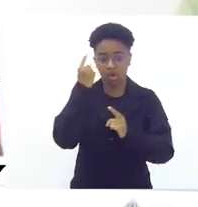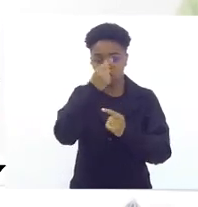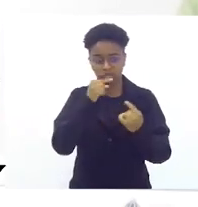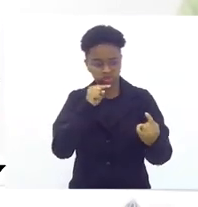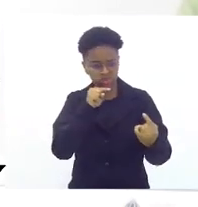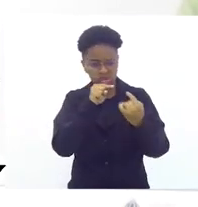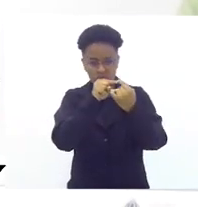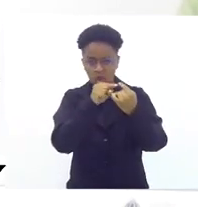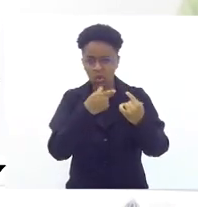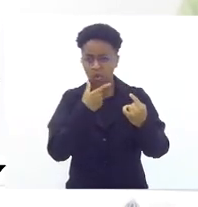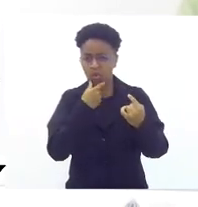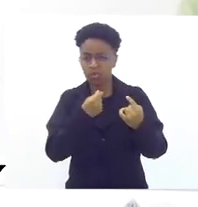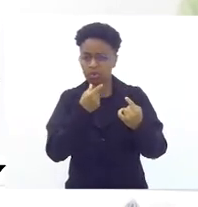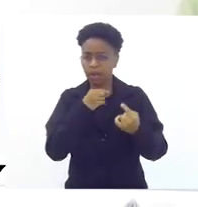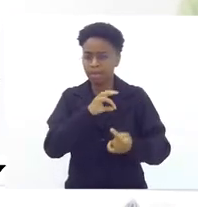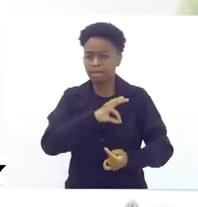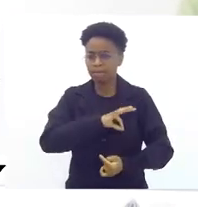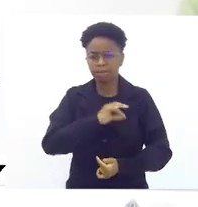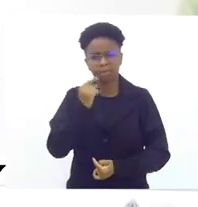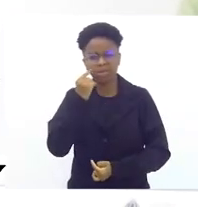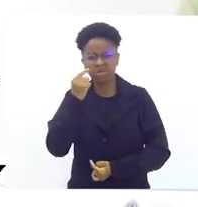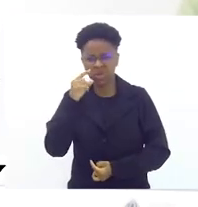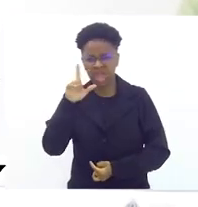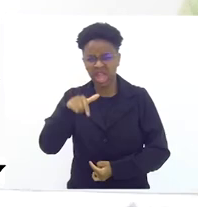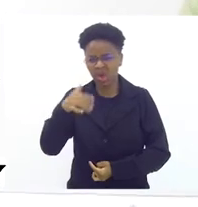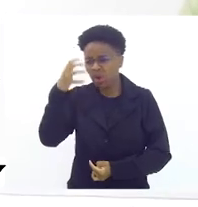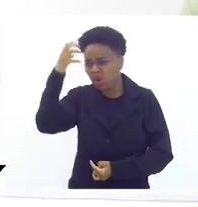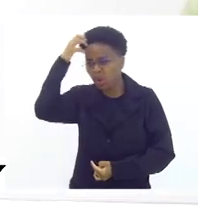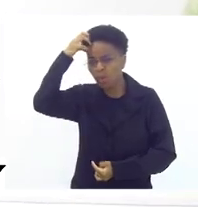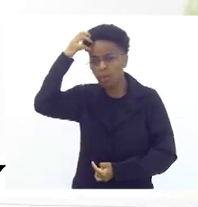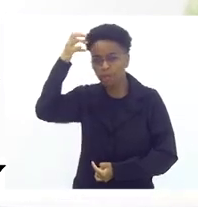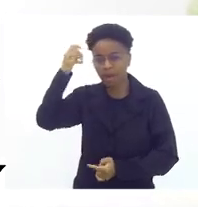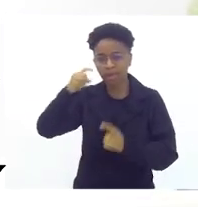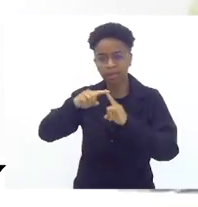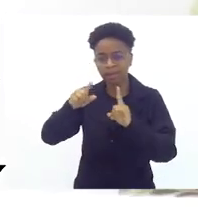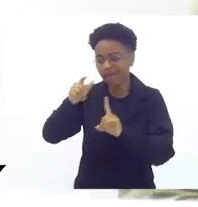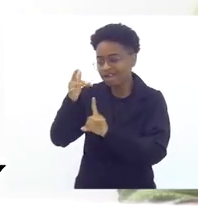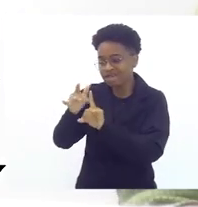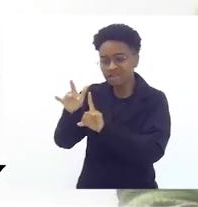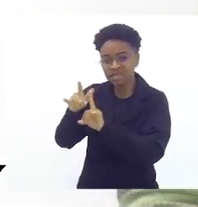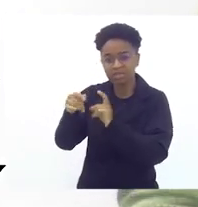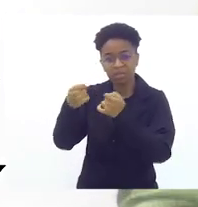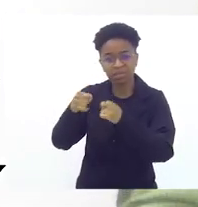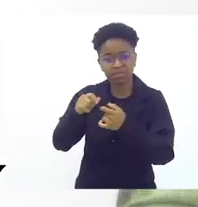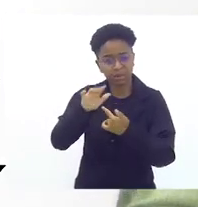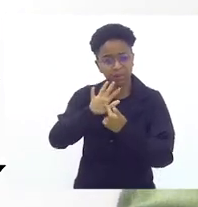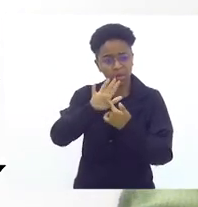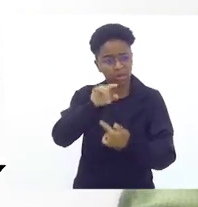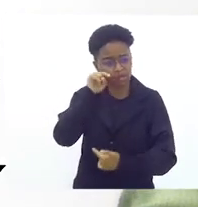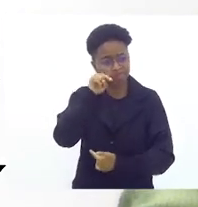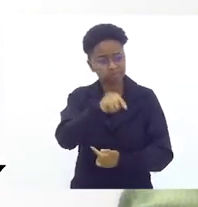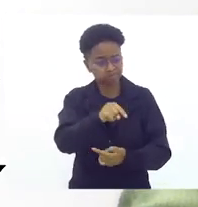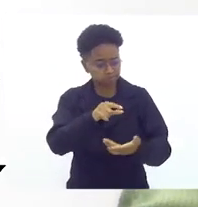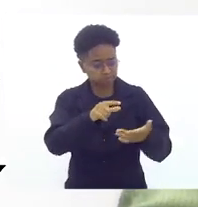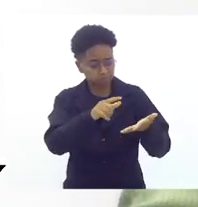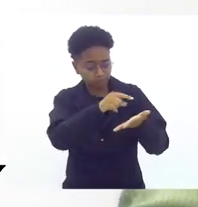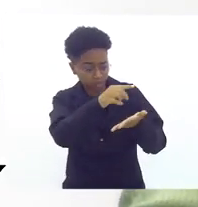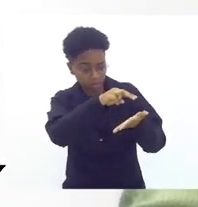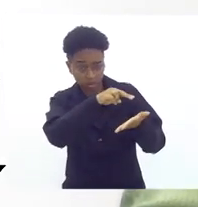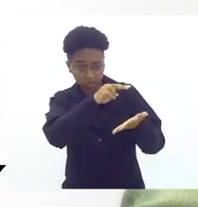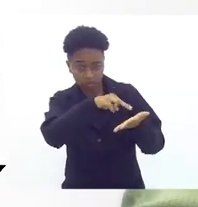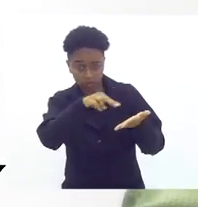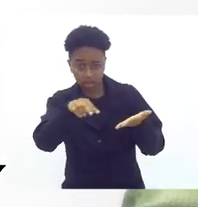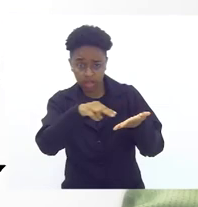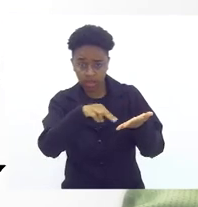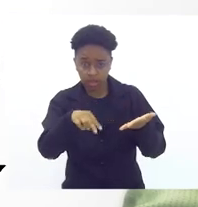os policiais achavam que seria culpado e que a vítima teria que botar o dedo ali no álbum dos policiais